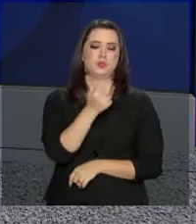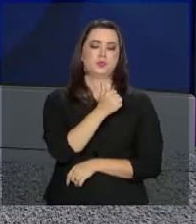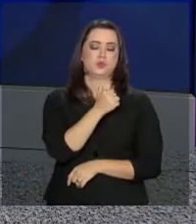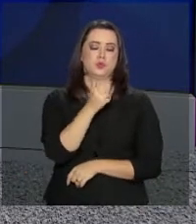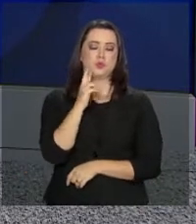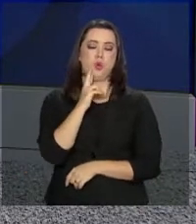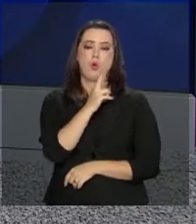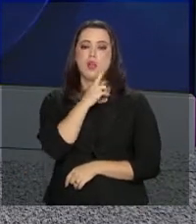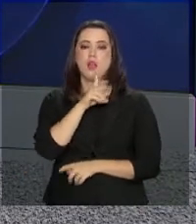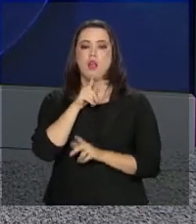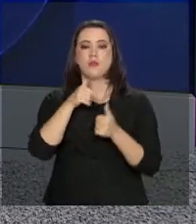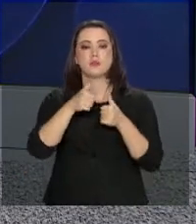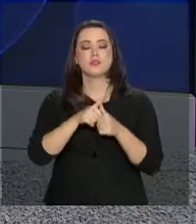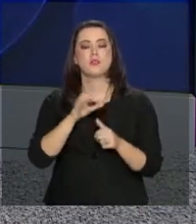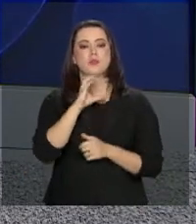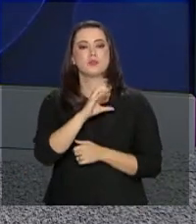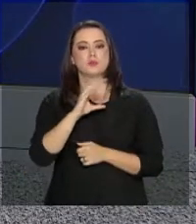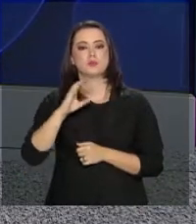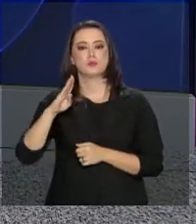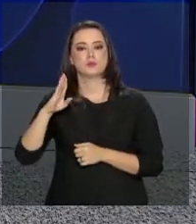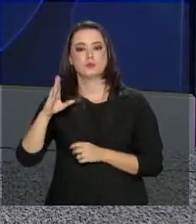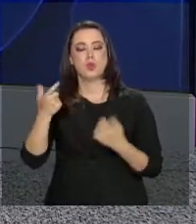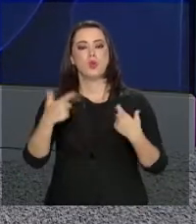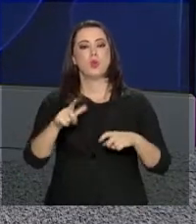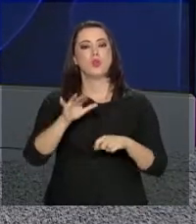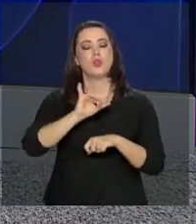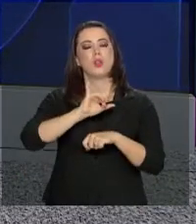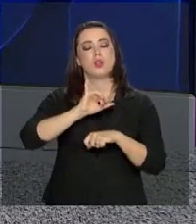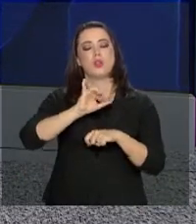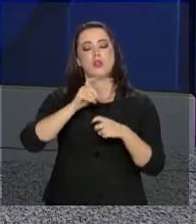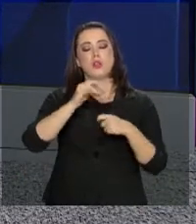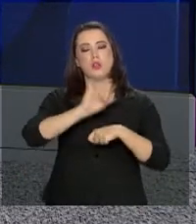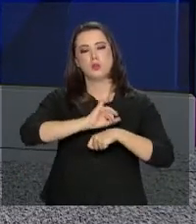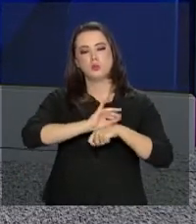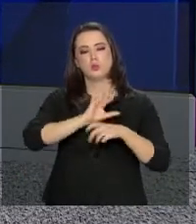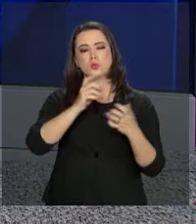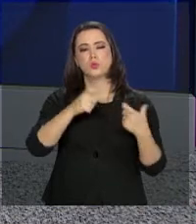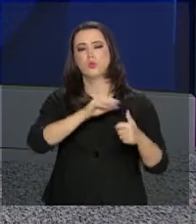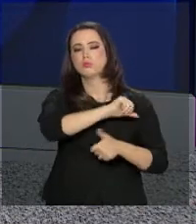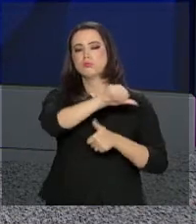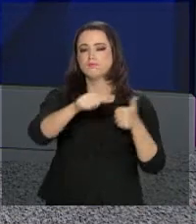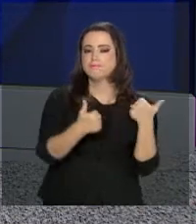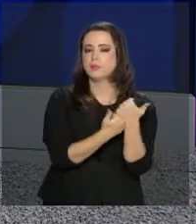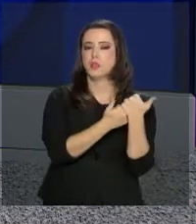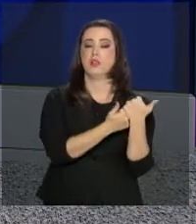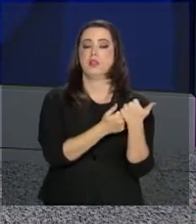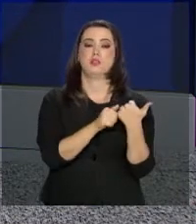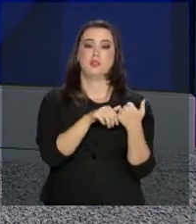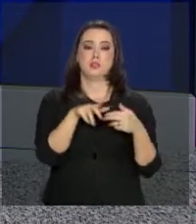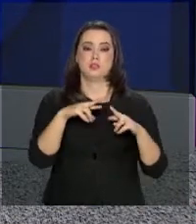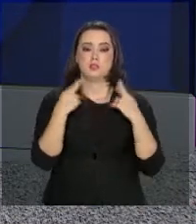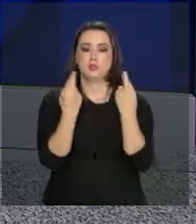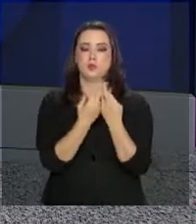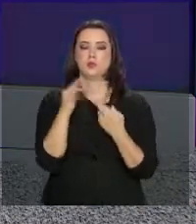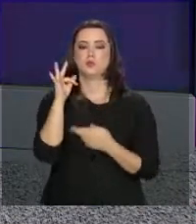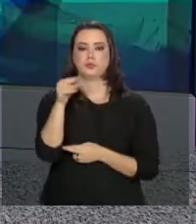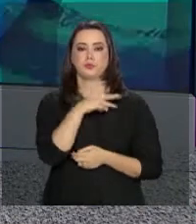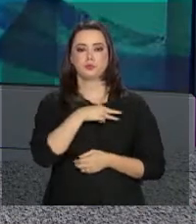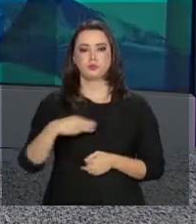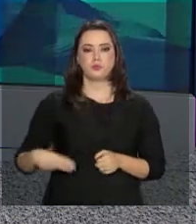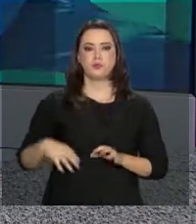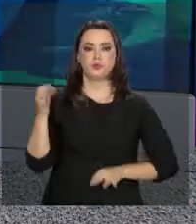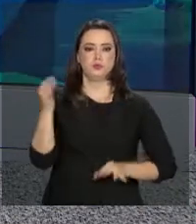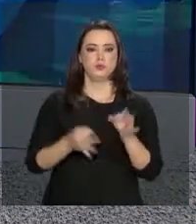eleito esteve no ccbb a sede do governo de transição antônio donário se reuniu com o futuro ministro da justiça e segurança